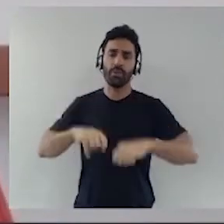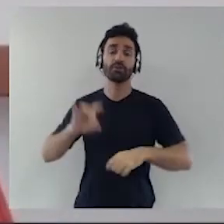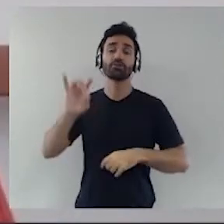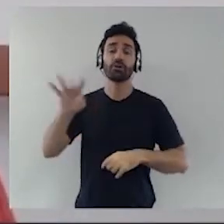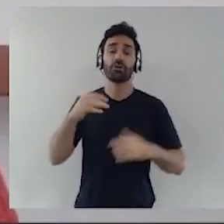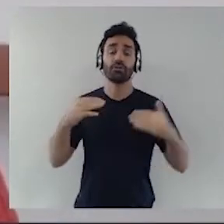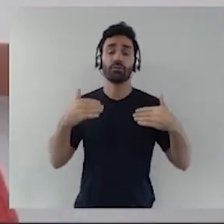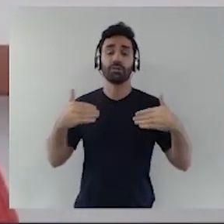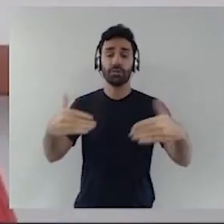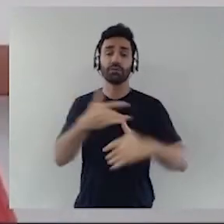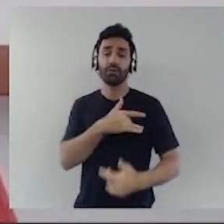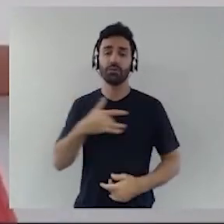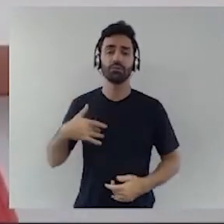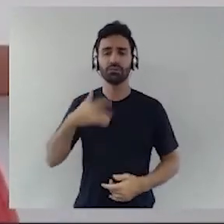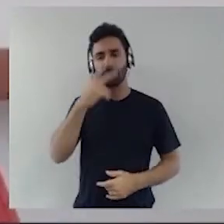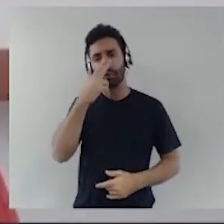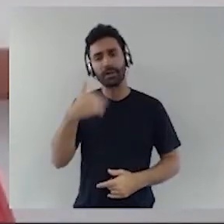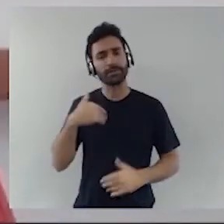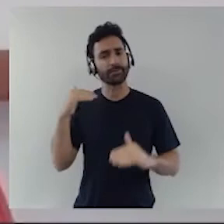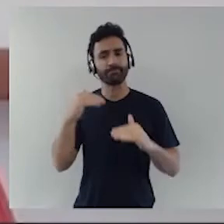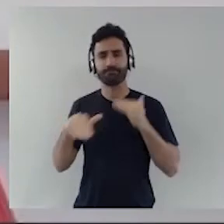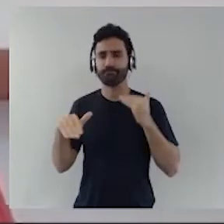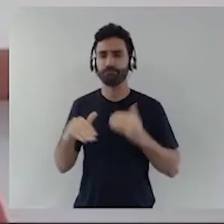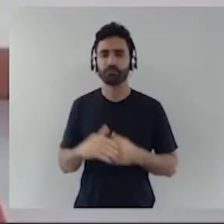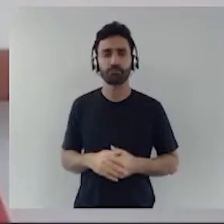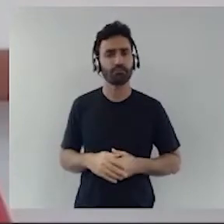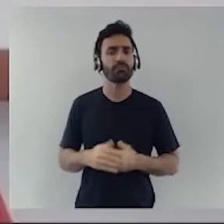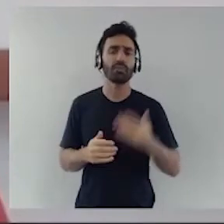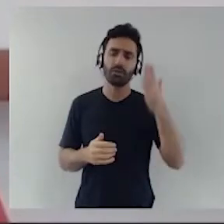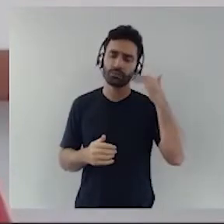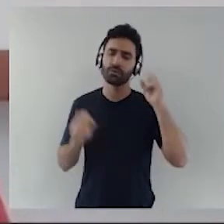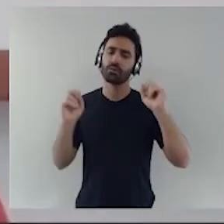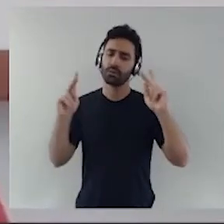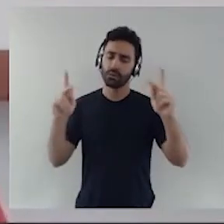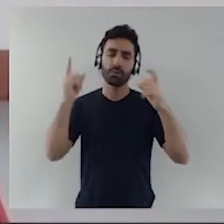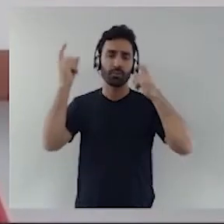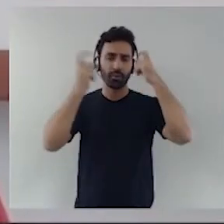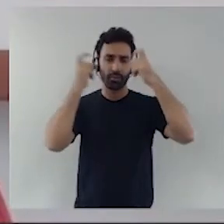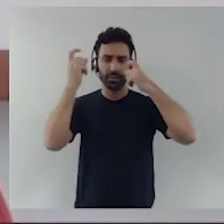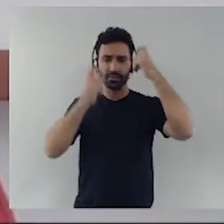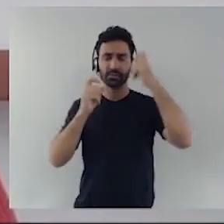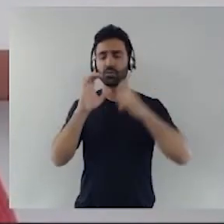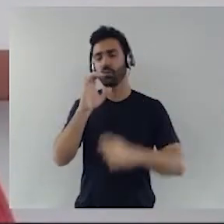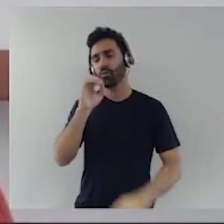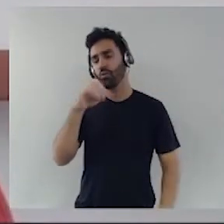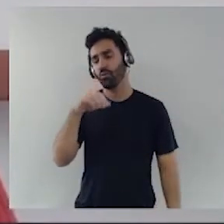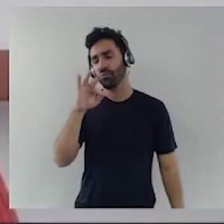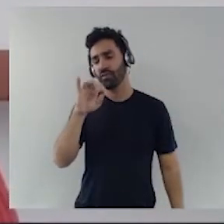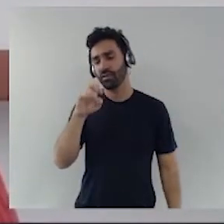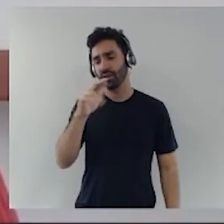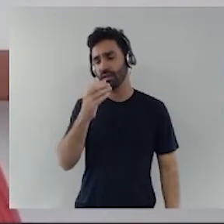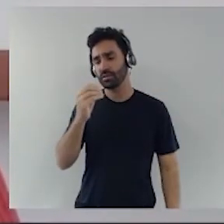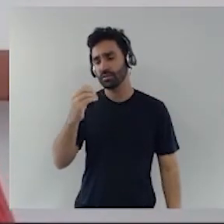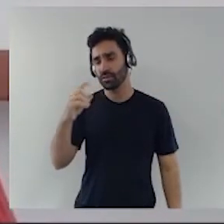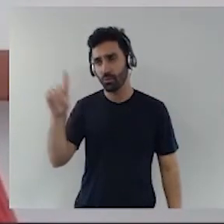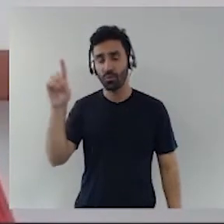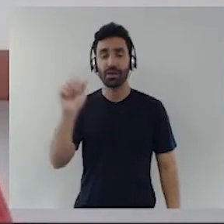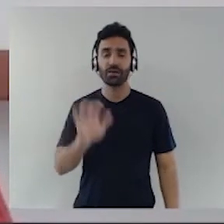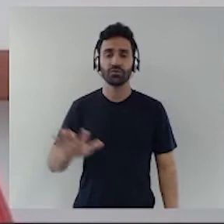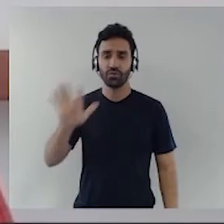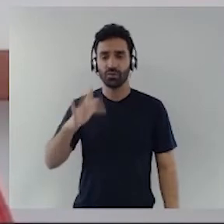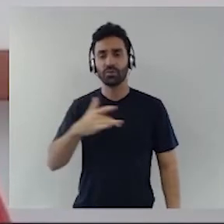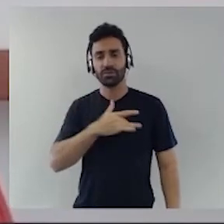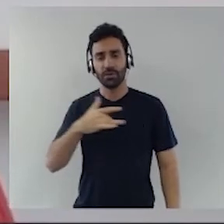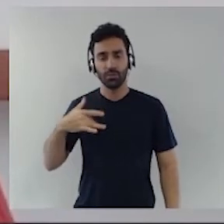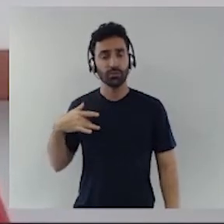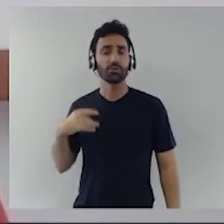da saúde parece não ser adequado eu entendo a preocupação da confederação nacional da saúde porque ela se viu diante